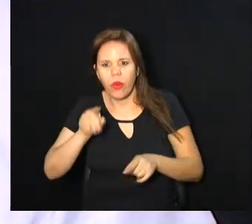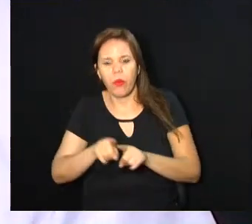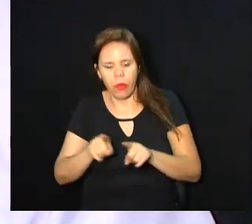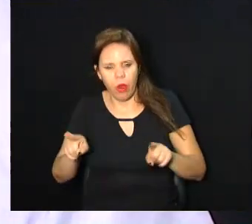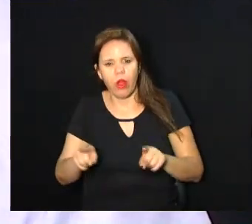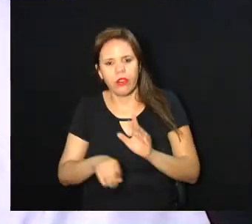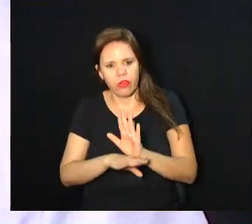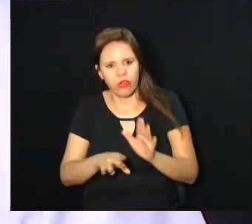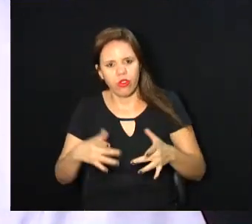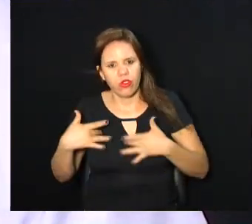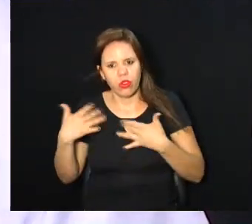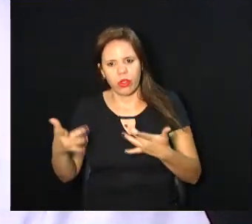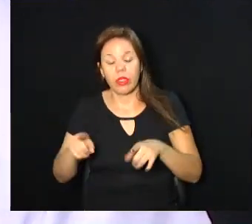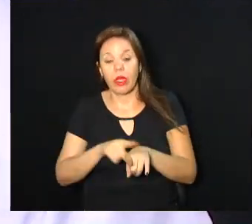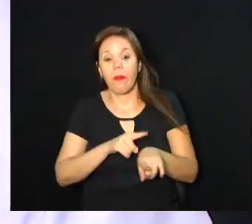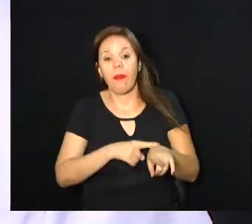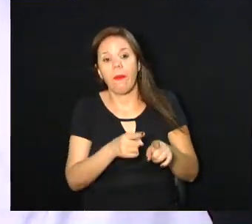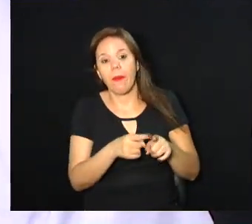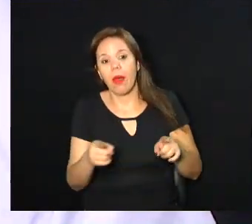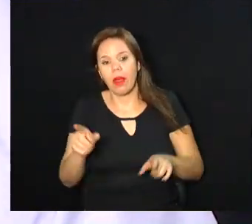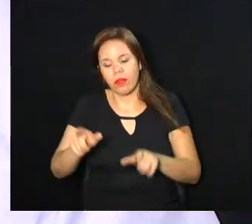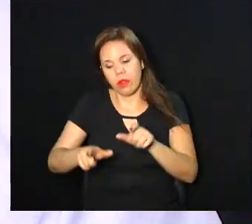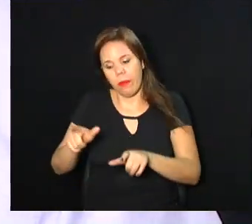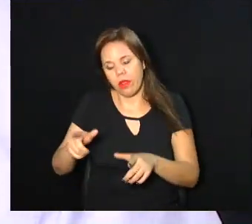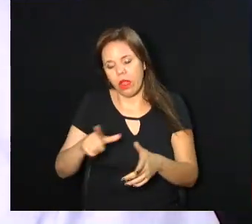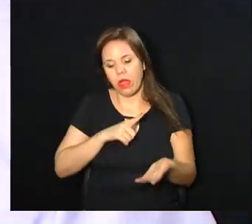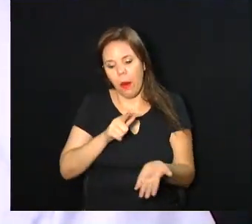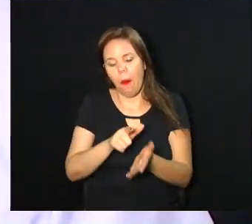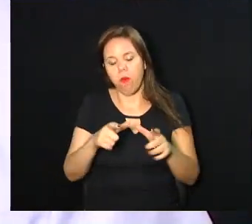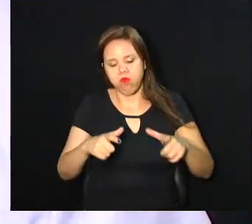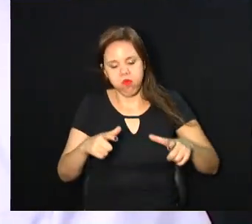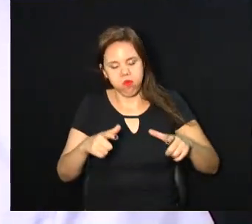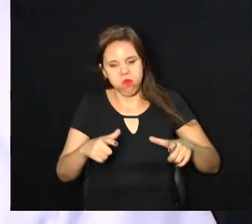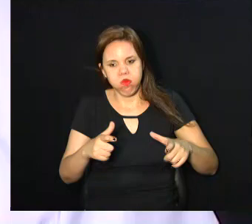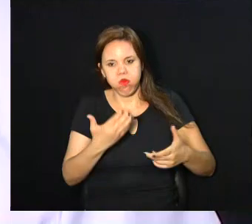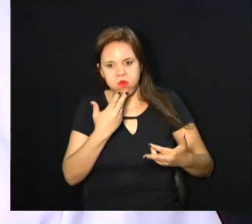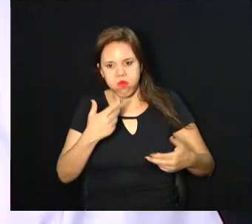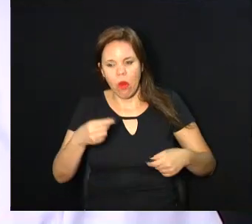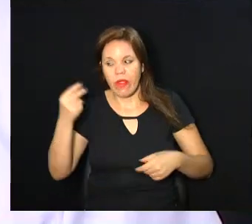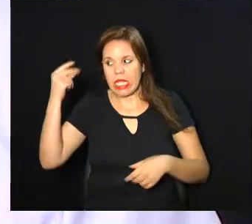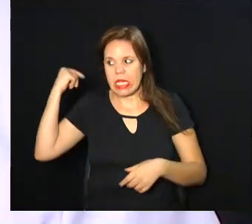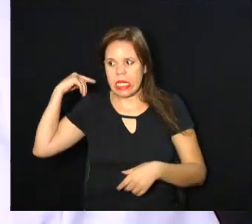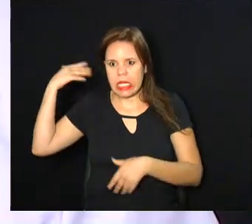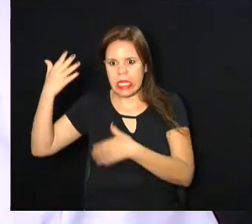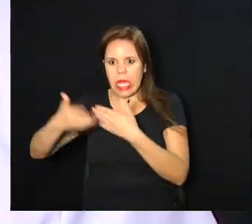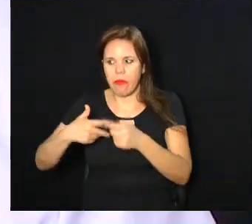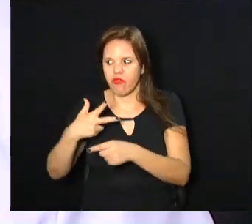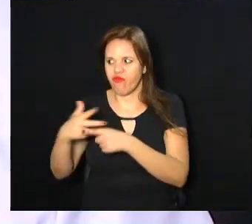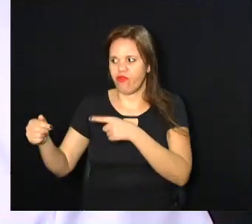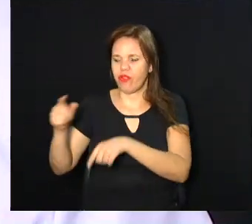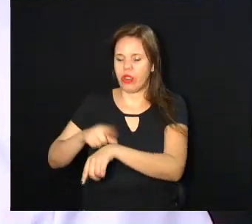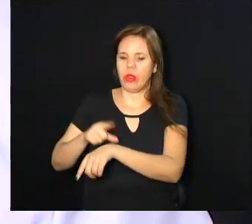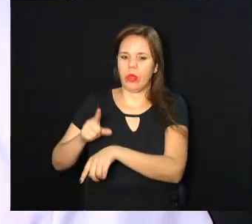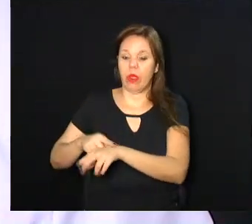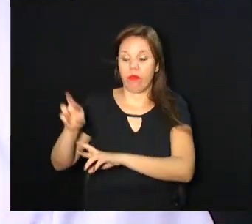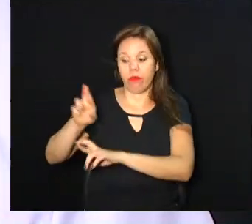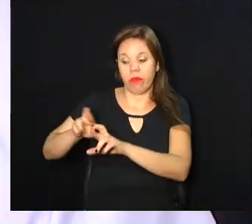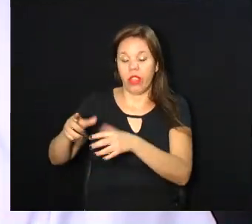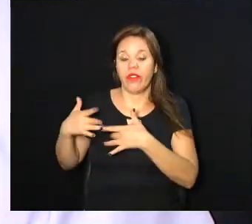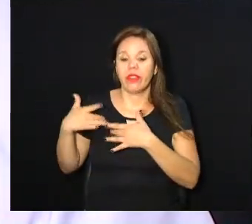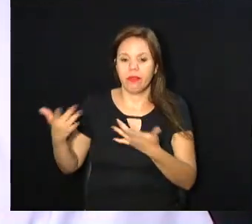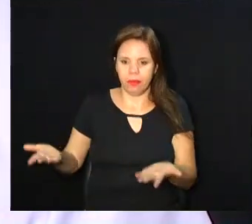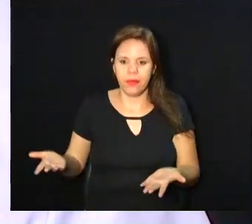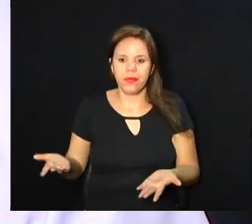que tomar cuidado também com o prazo, né? Porque às vezes a pessoa tem algum pacotinho em casa que faz bastante tempo, tem que analisar as condições do que vai ser